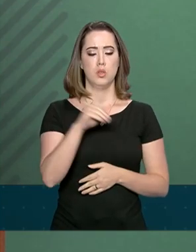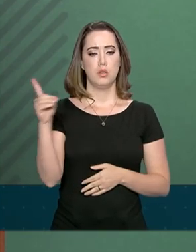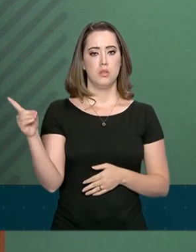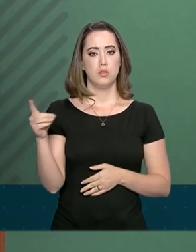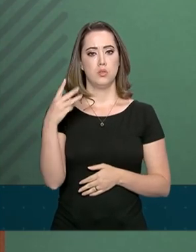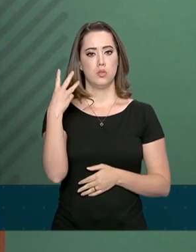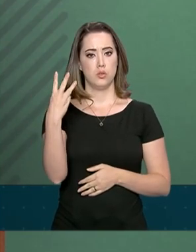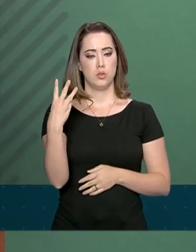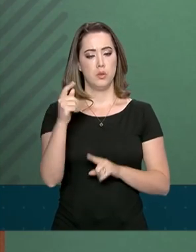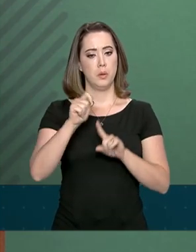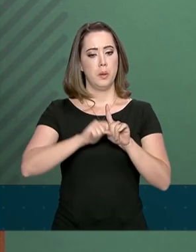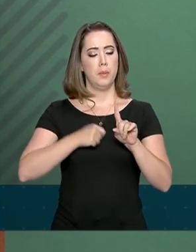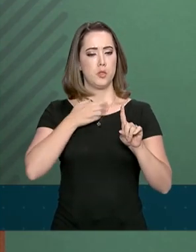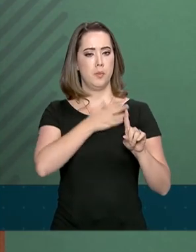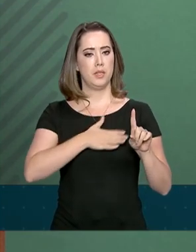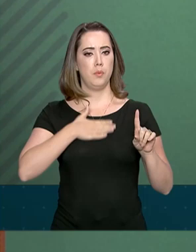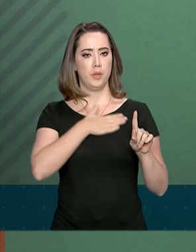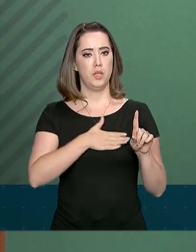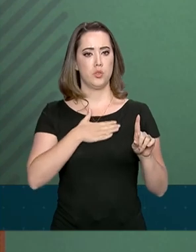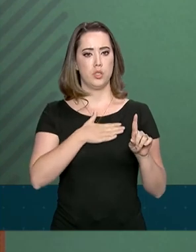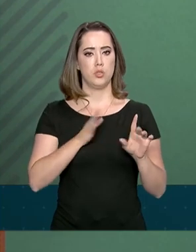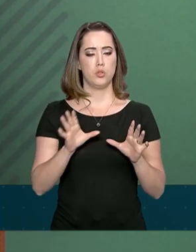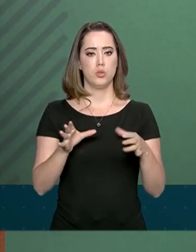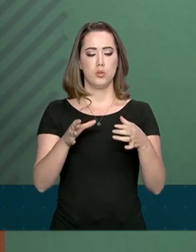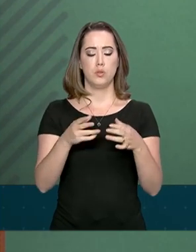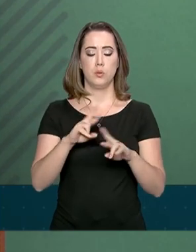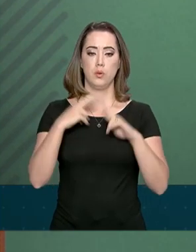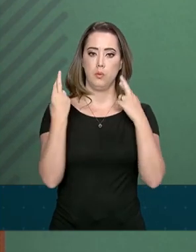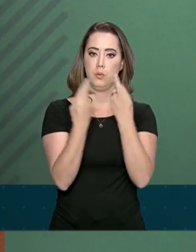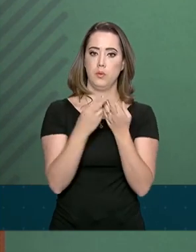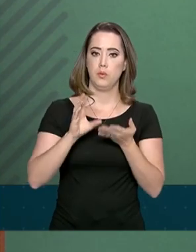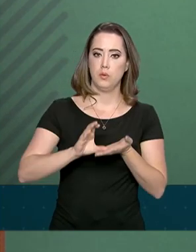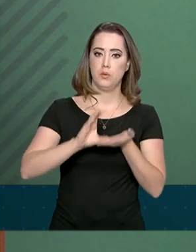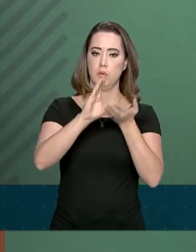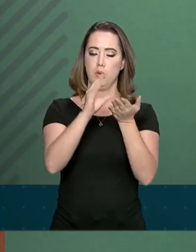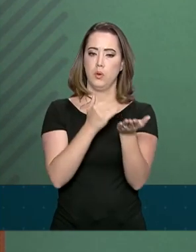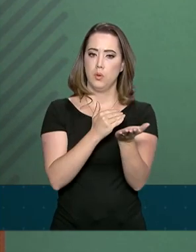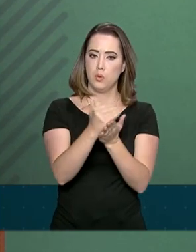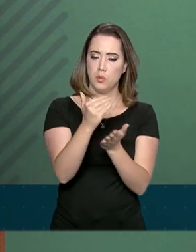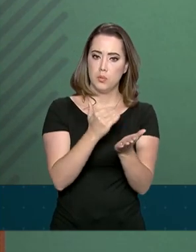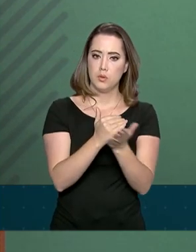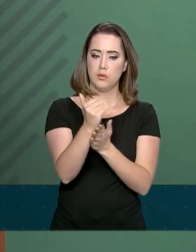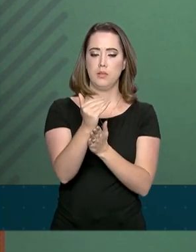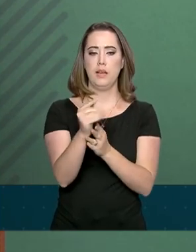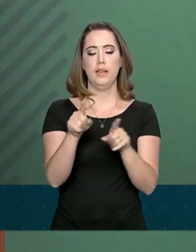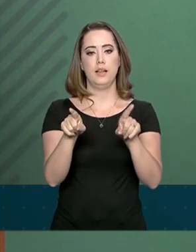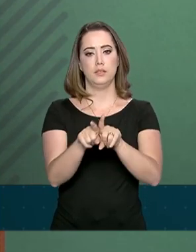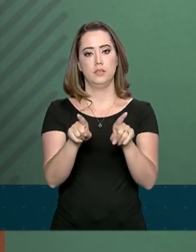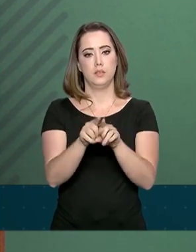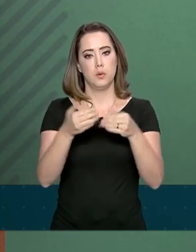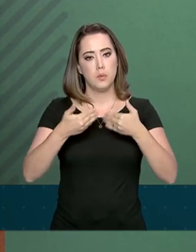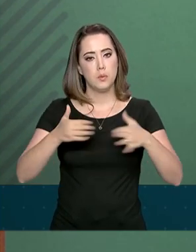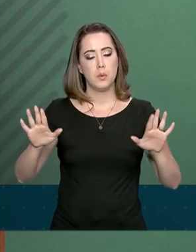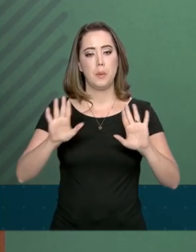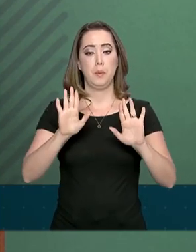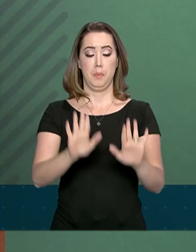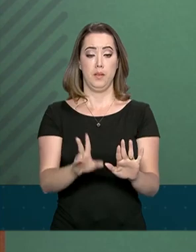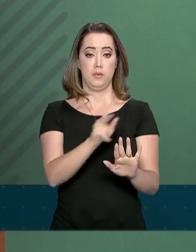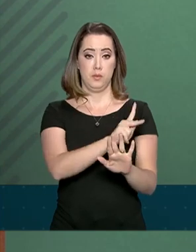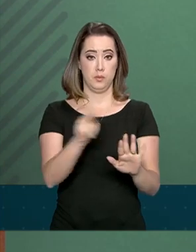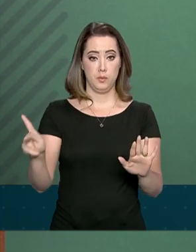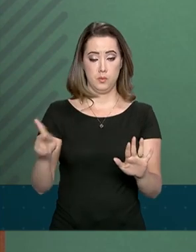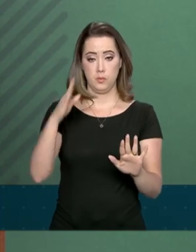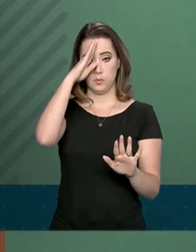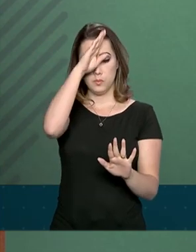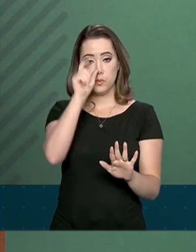tivemos a reunião do conselho que inicialmente estava prevista para ser aberta mas depois por decisão do senhor presidente foi à reunião